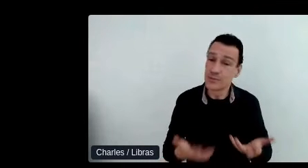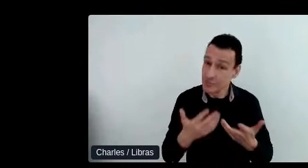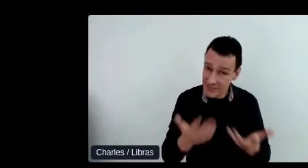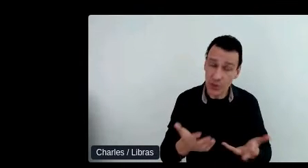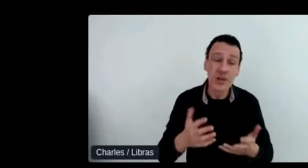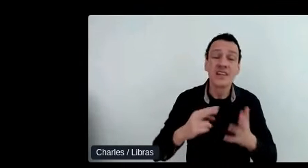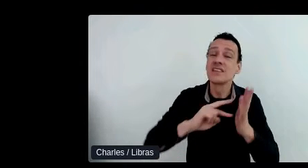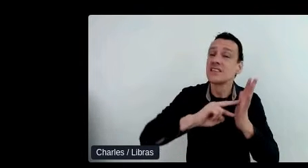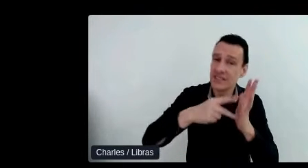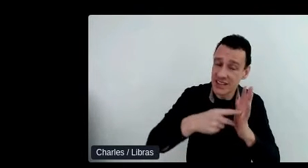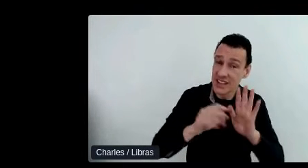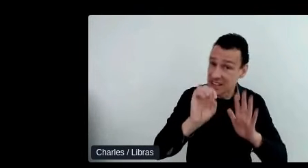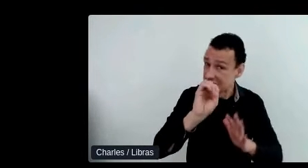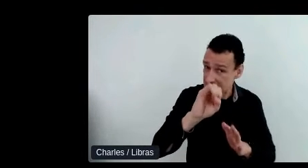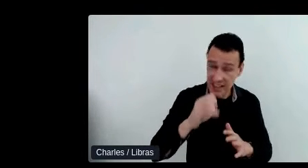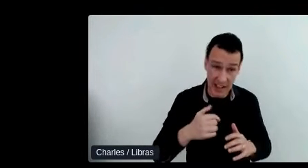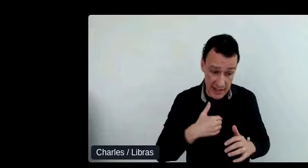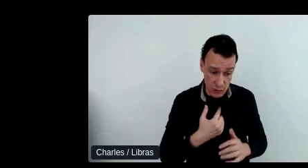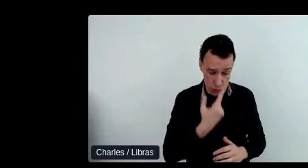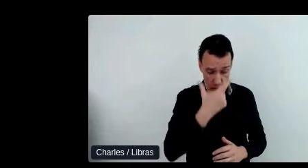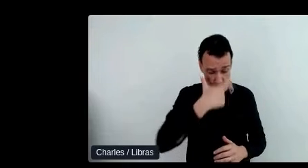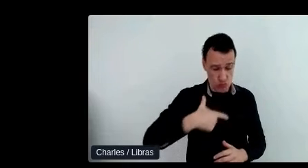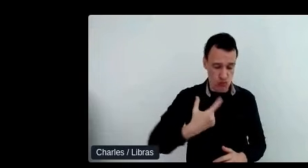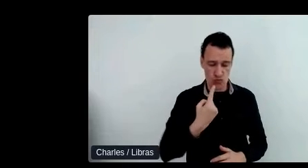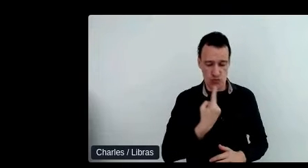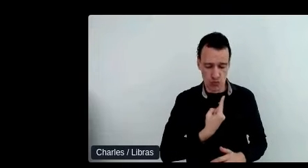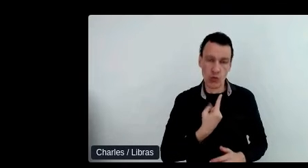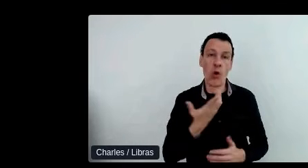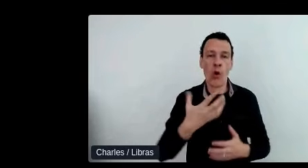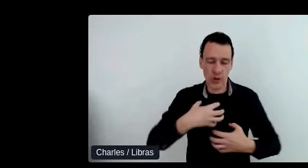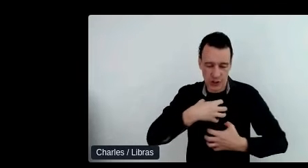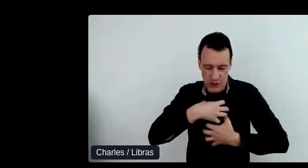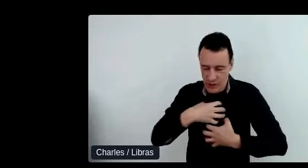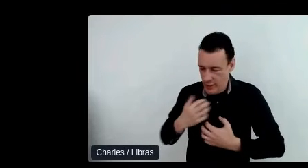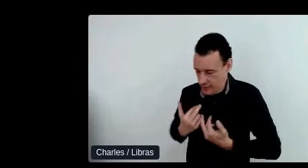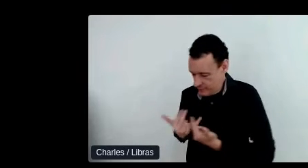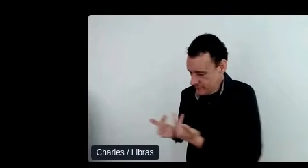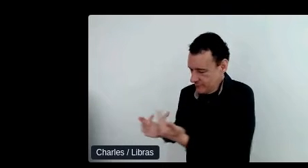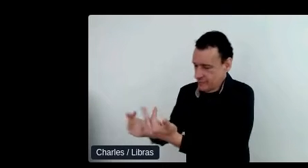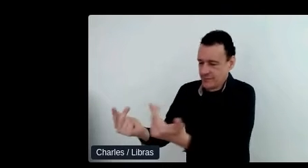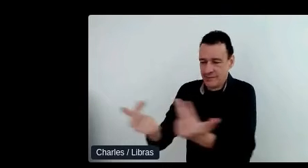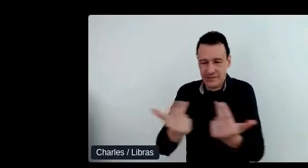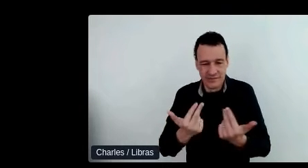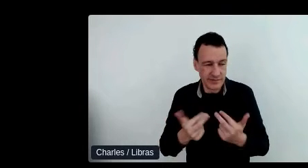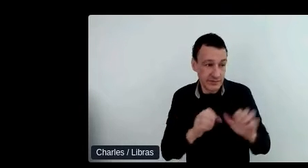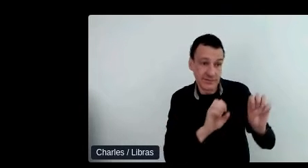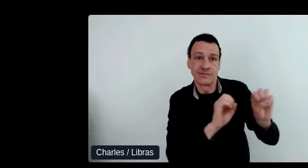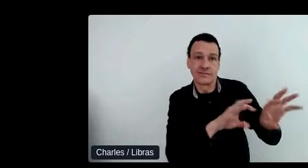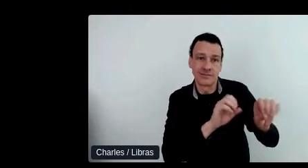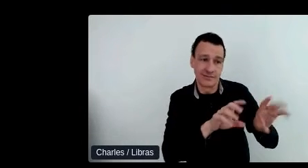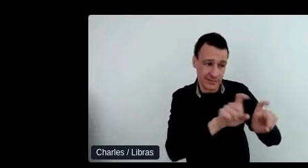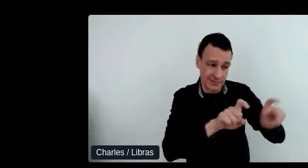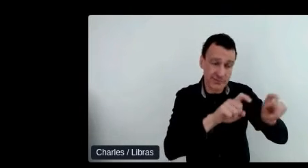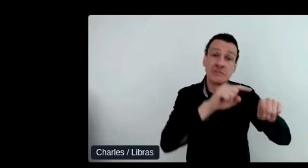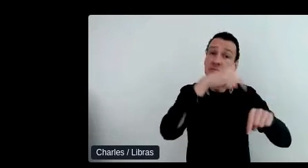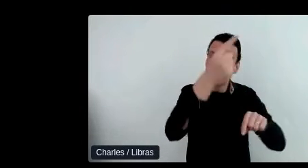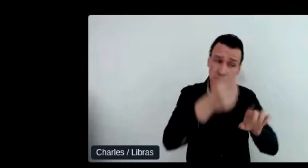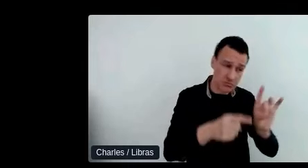bem danosas para todo mundo, de um modo geral, seja para as organizações quanto para as pessoas enquanto